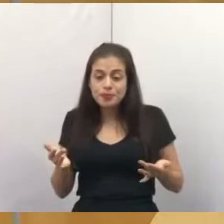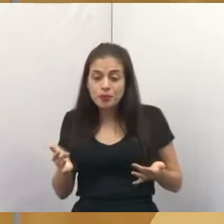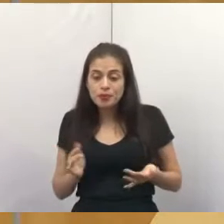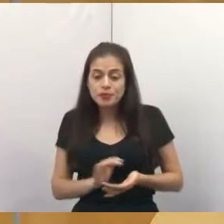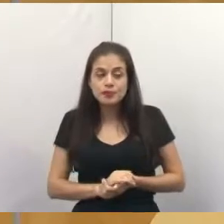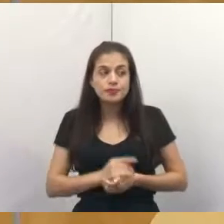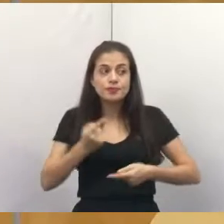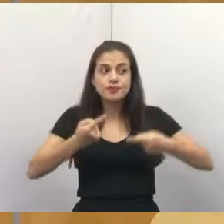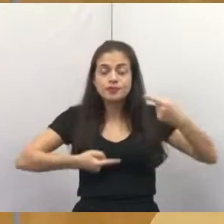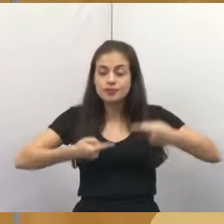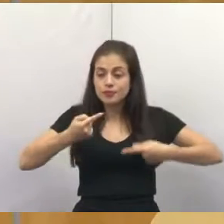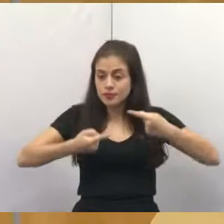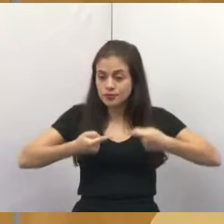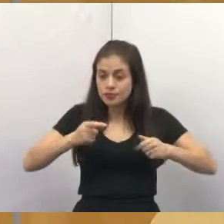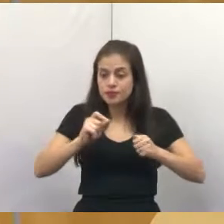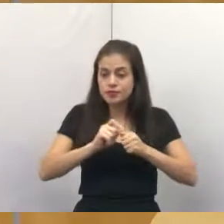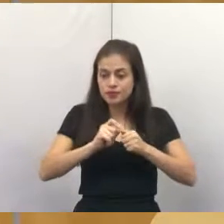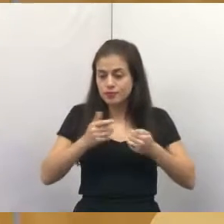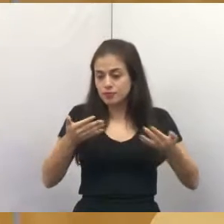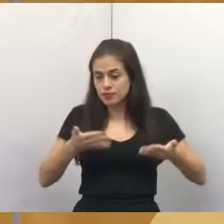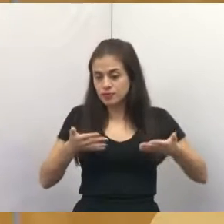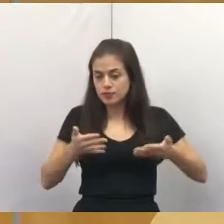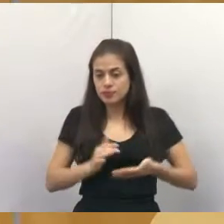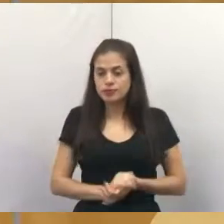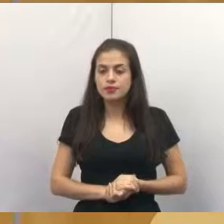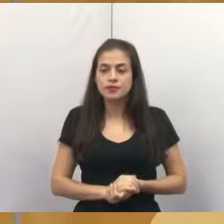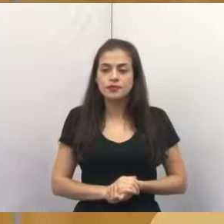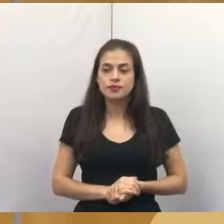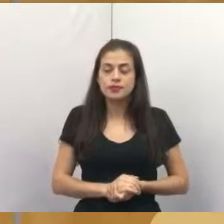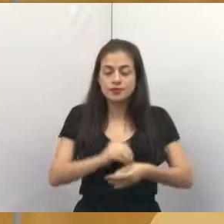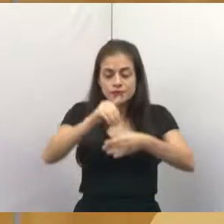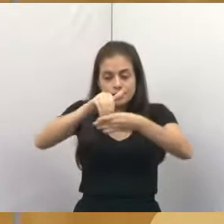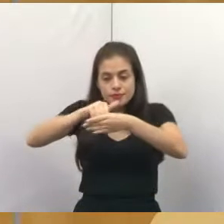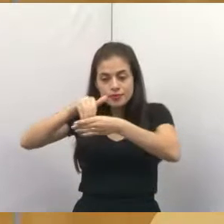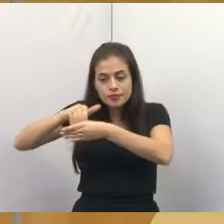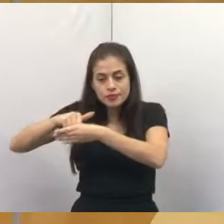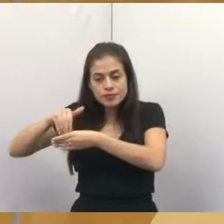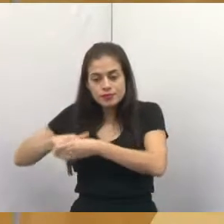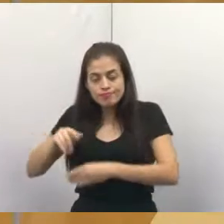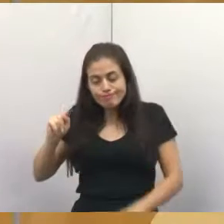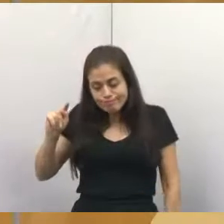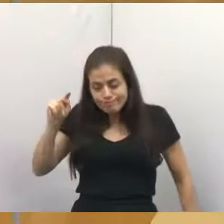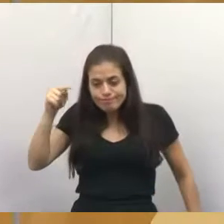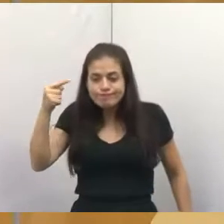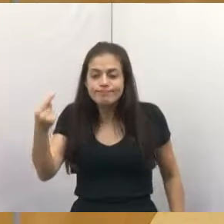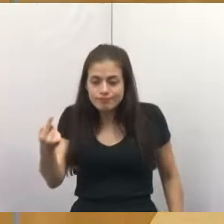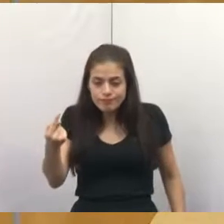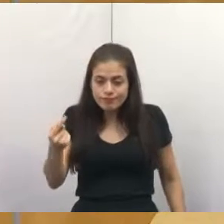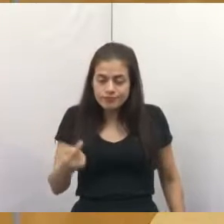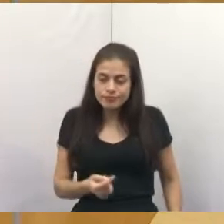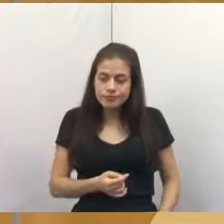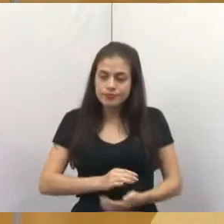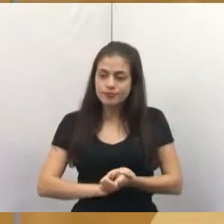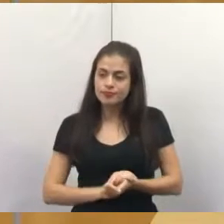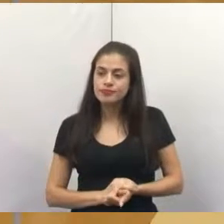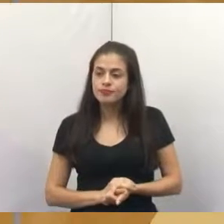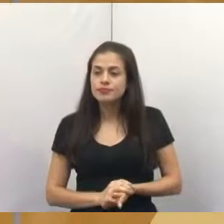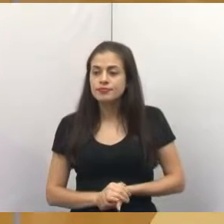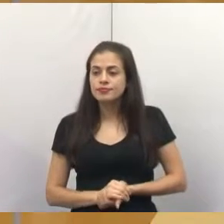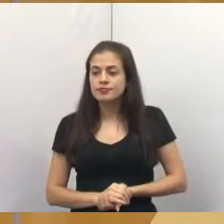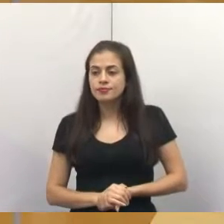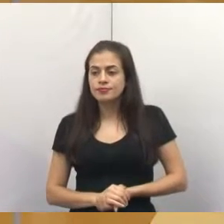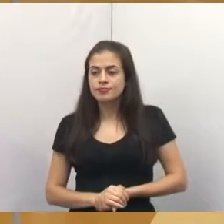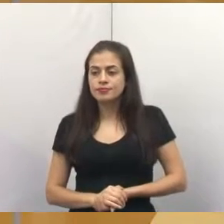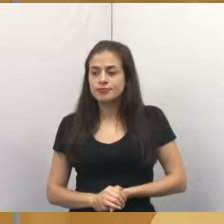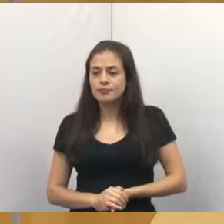com a discussão que nós estamos fazendo agora, com a votação, que é um passo posterior. Depois nós temos